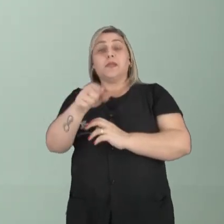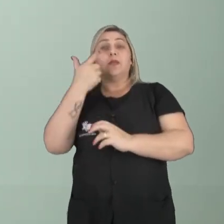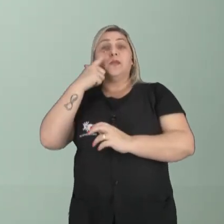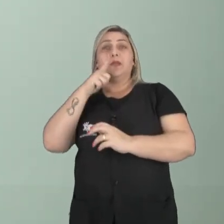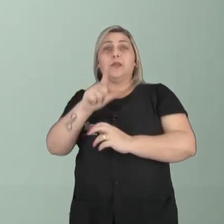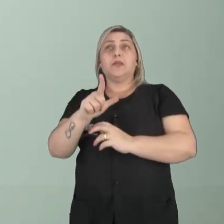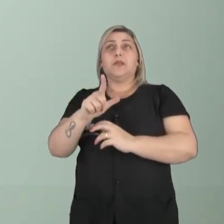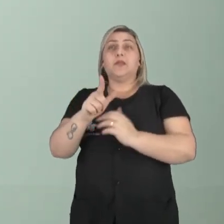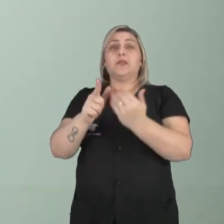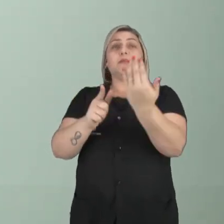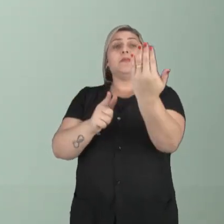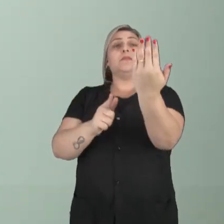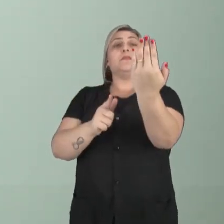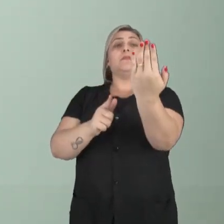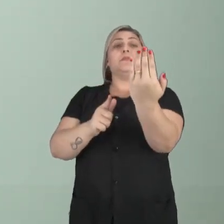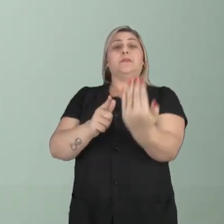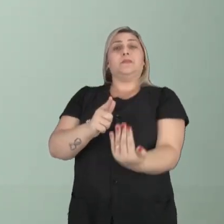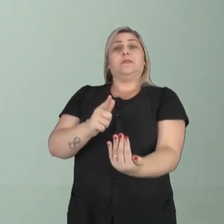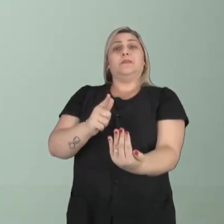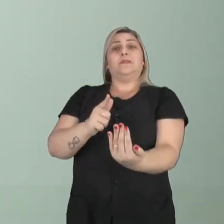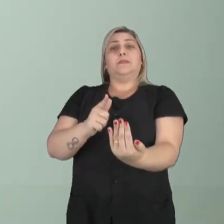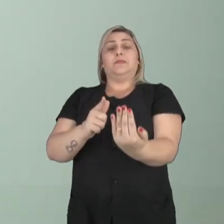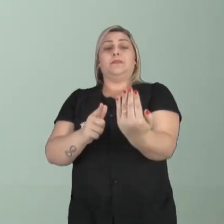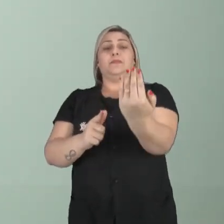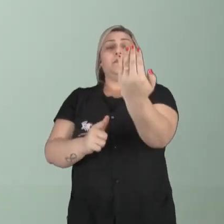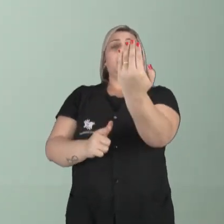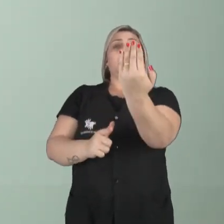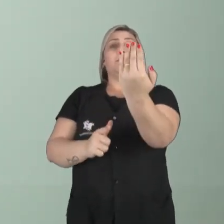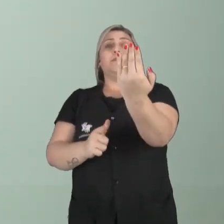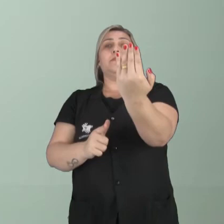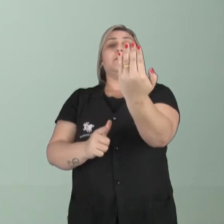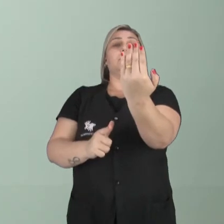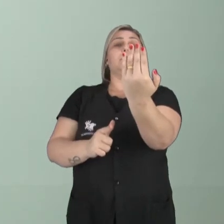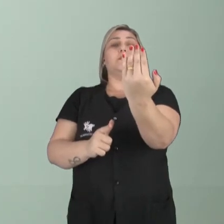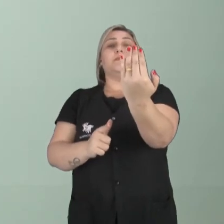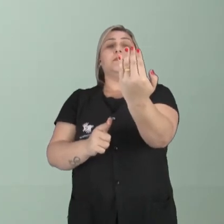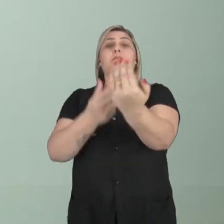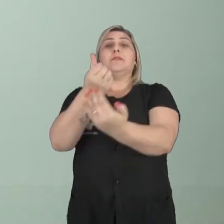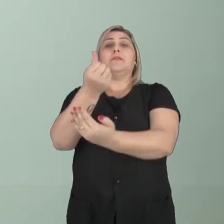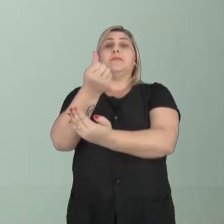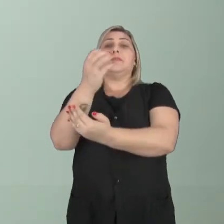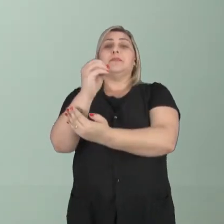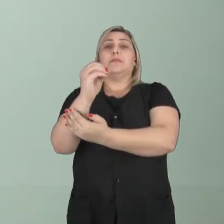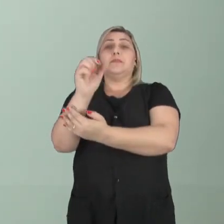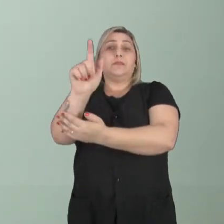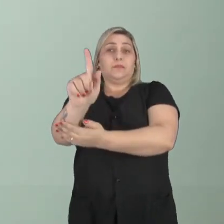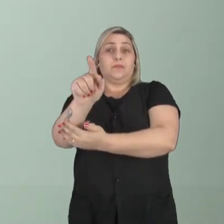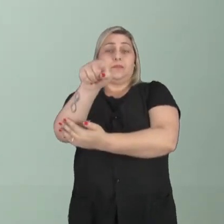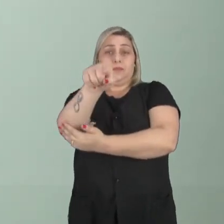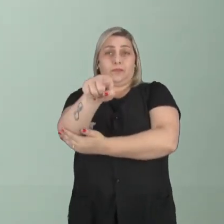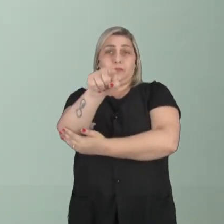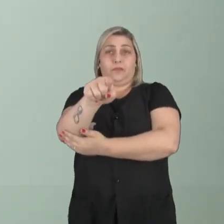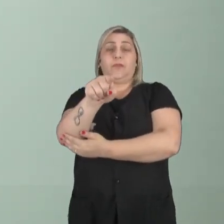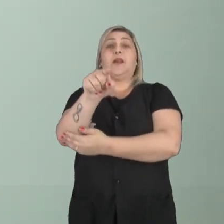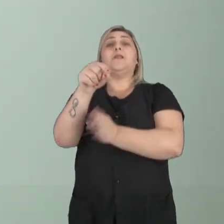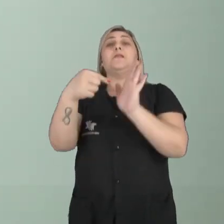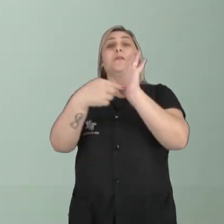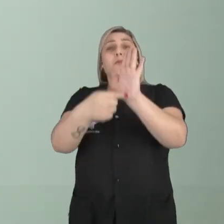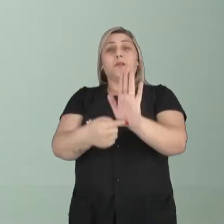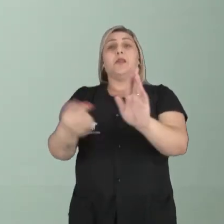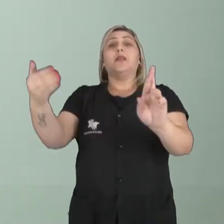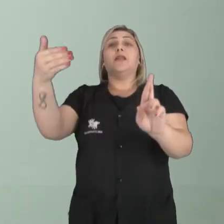ficar com ele aqui, nessa altura da barriga, e esse vai estar na inclinação de 60 graus, que aí na sua ilustração vai